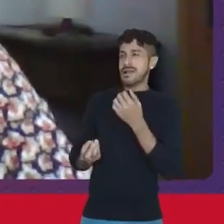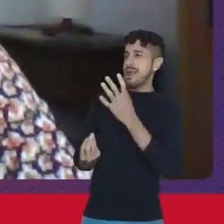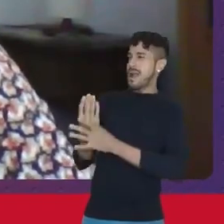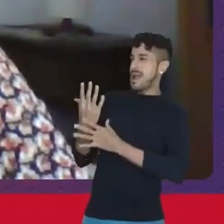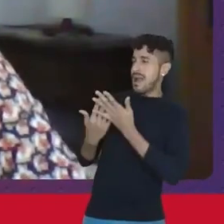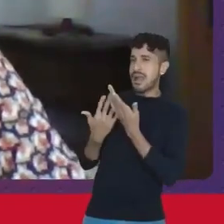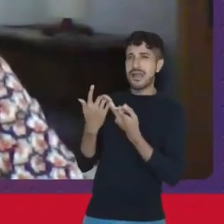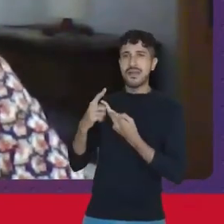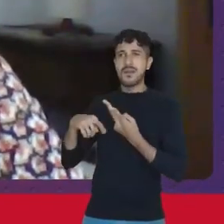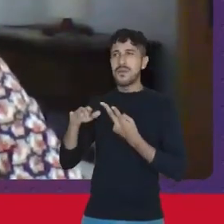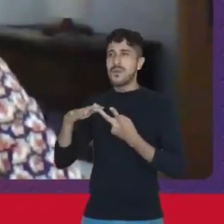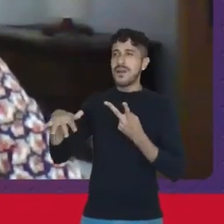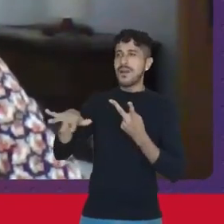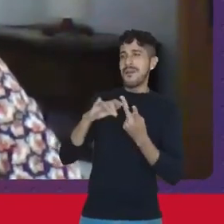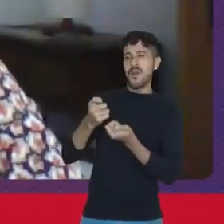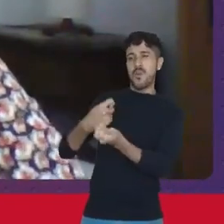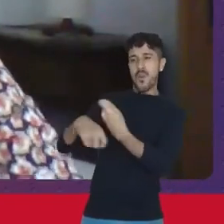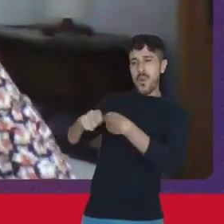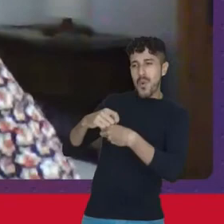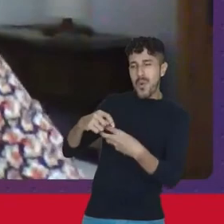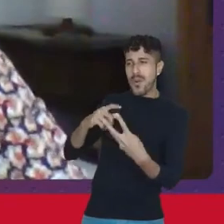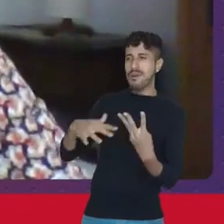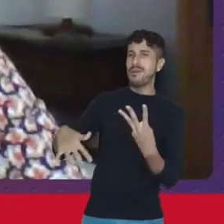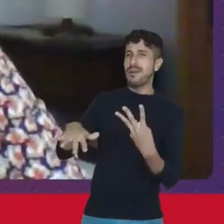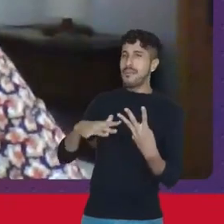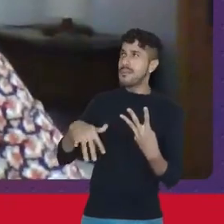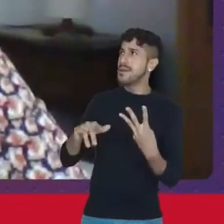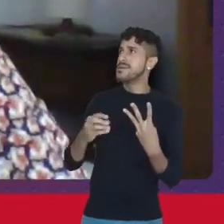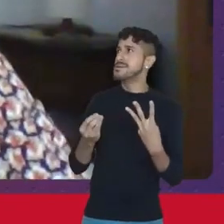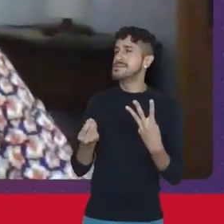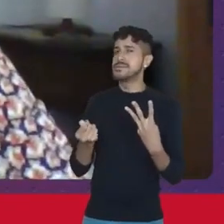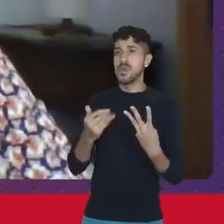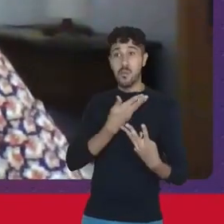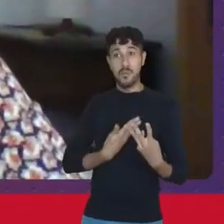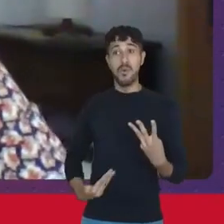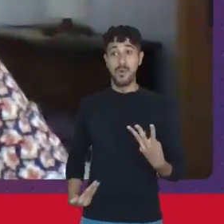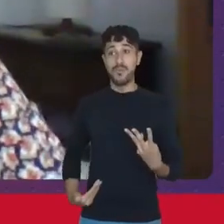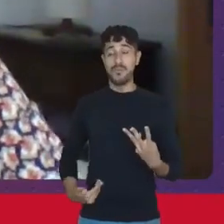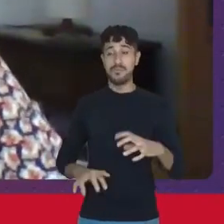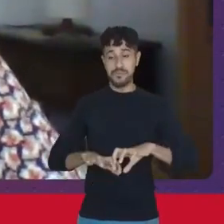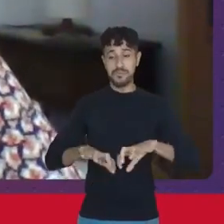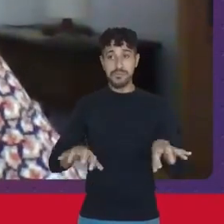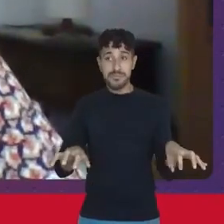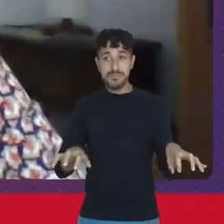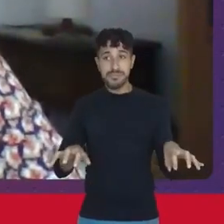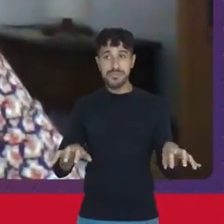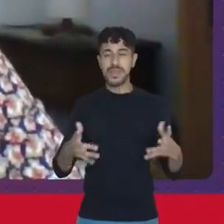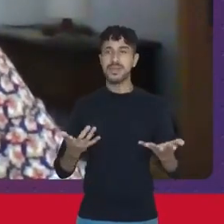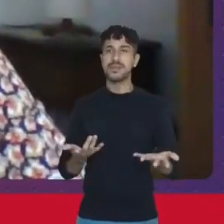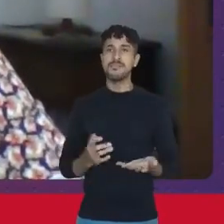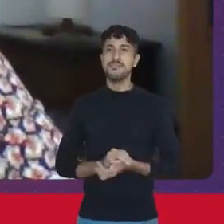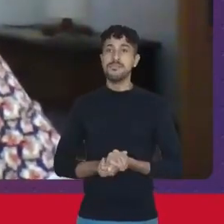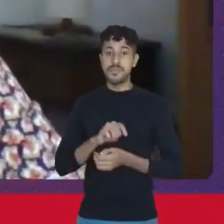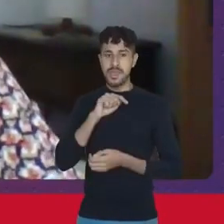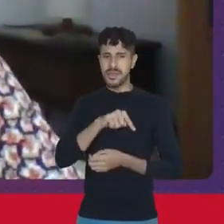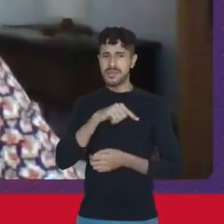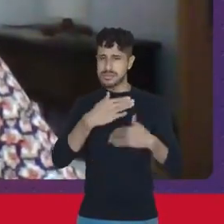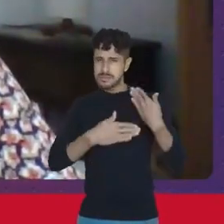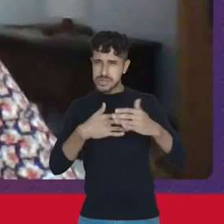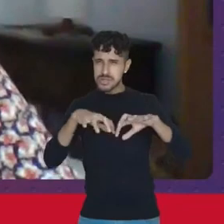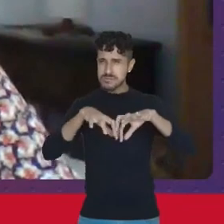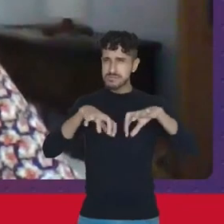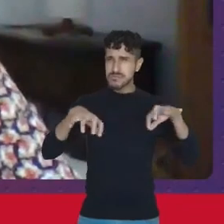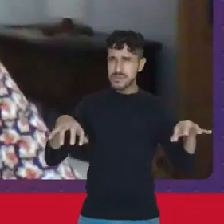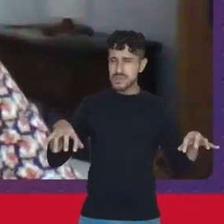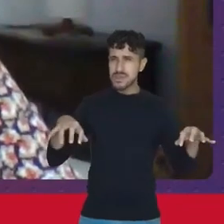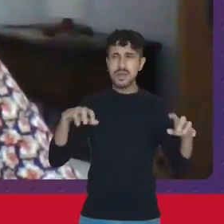produtivo, no espaço do mercado, no espaço público. Tá? E essa divisão ele